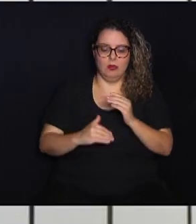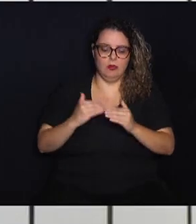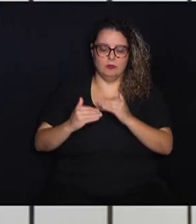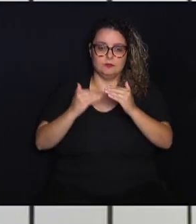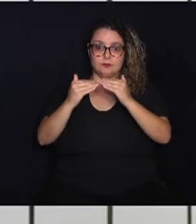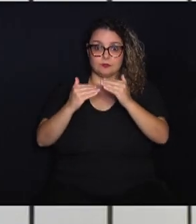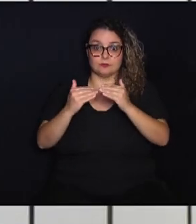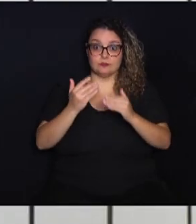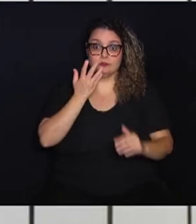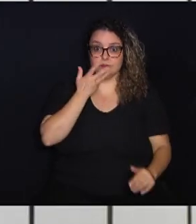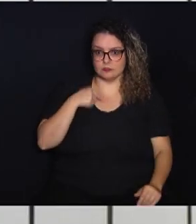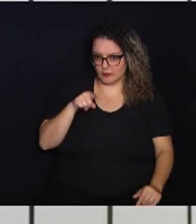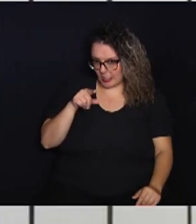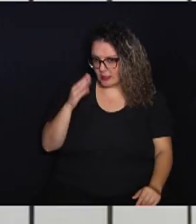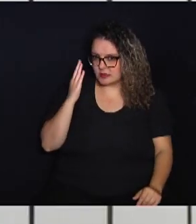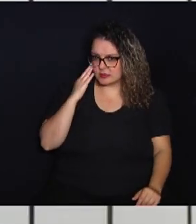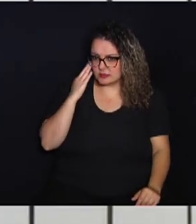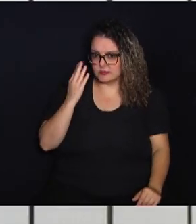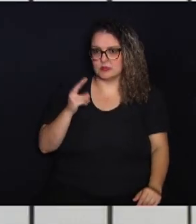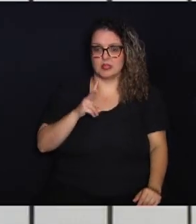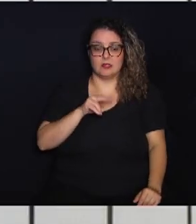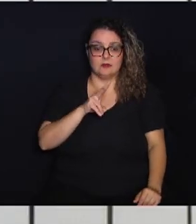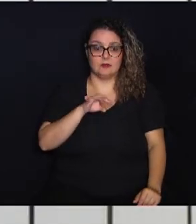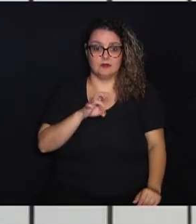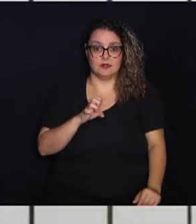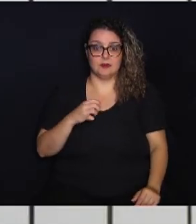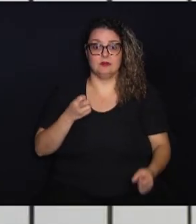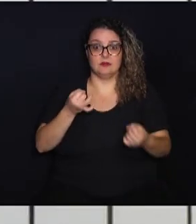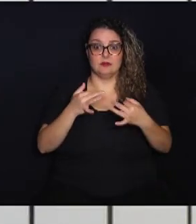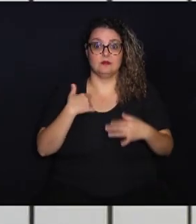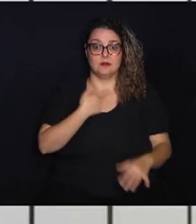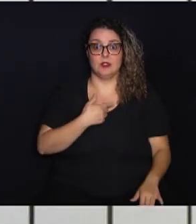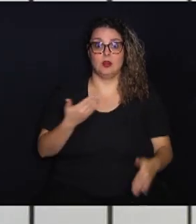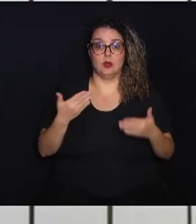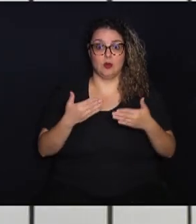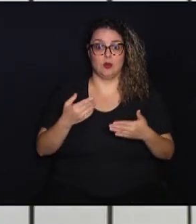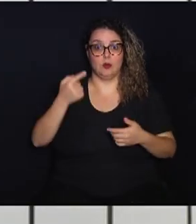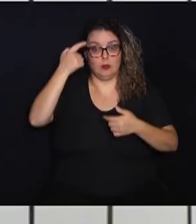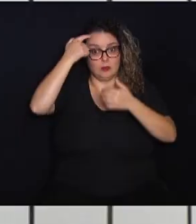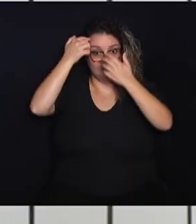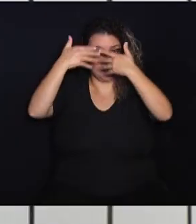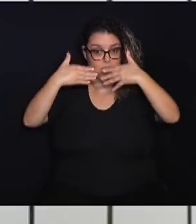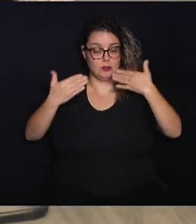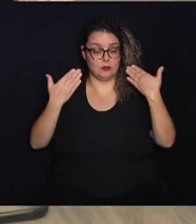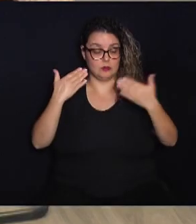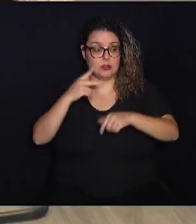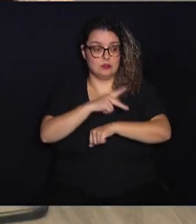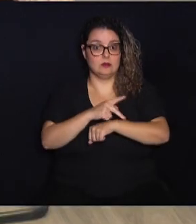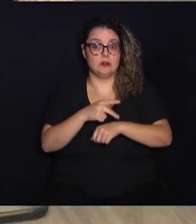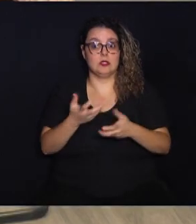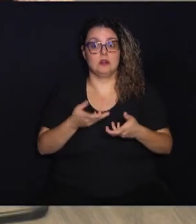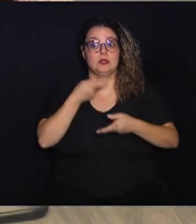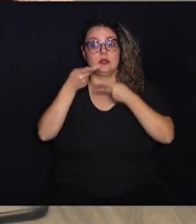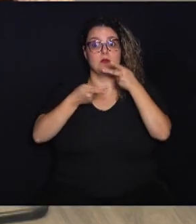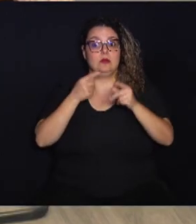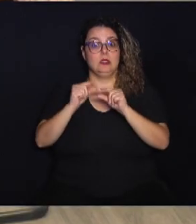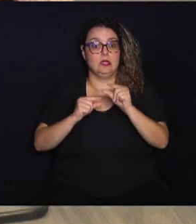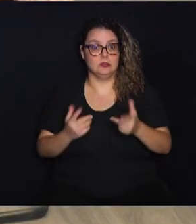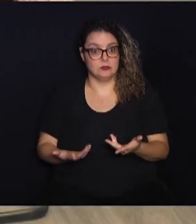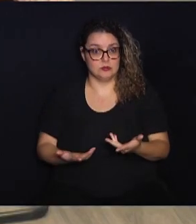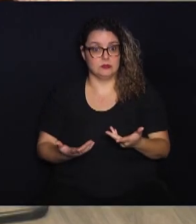desenvolvimento infantil? Você sabe disso? A Viviane vai explicar para a gente agora como neuropsicopedagoga. Gostaria que você falasse um pouco